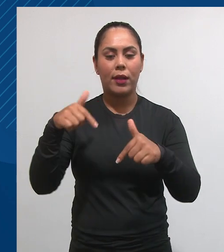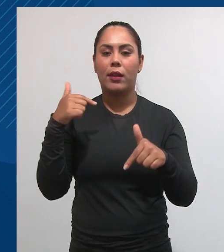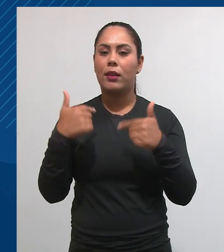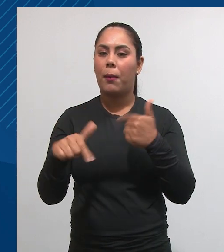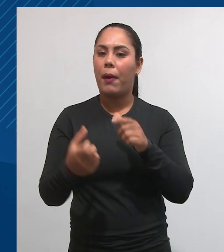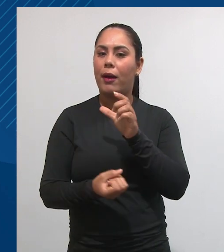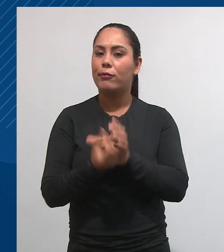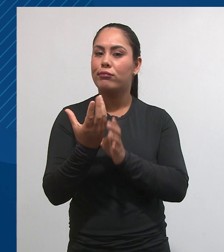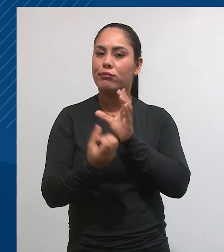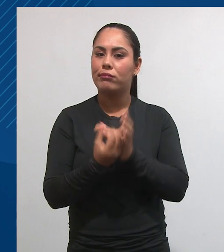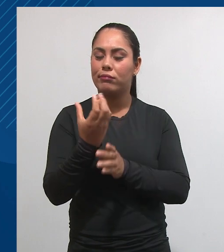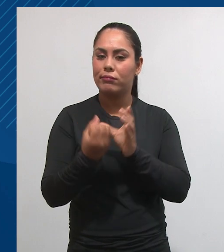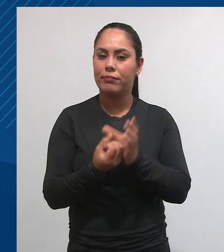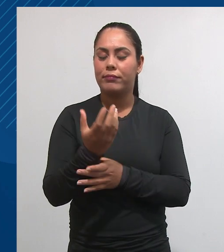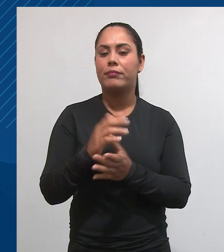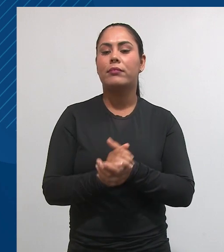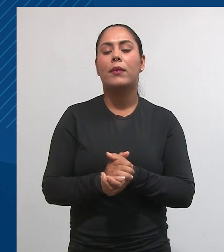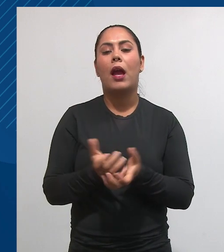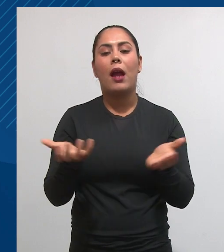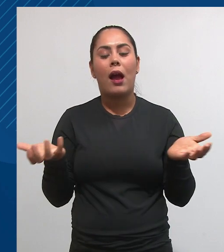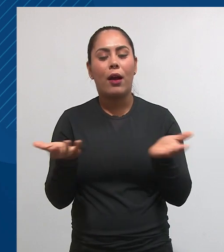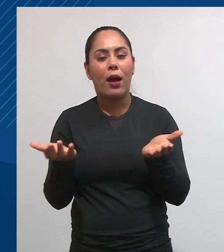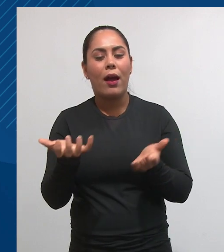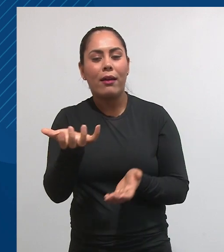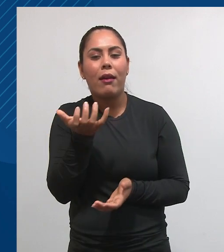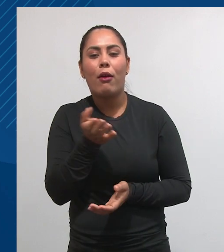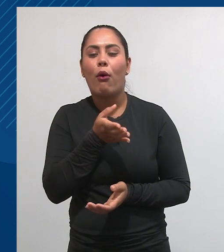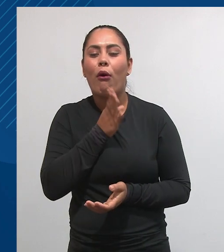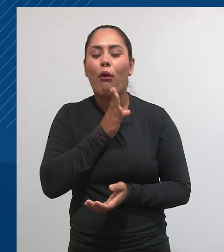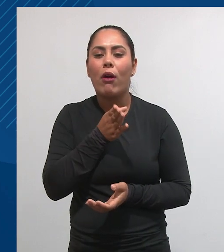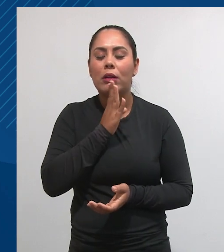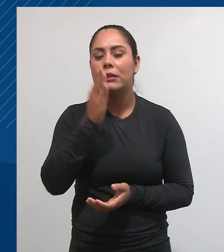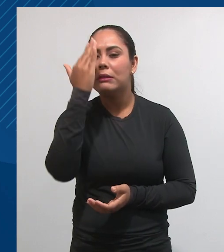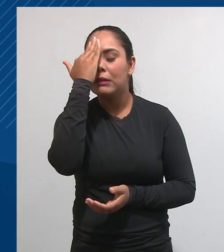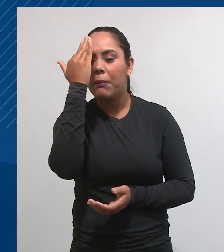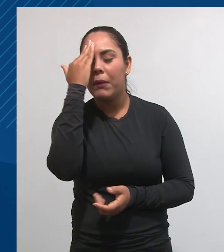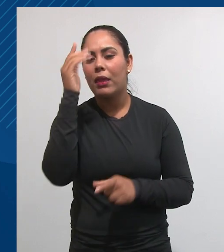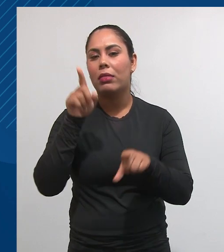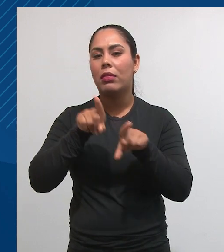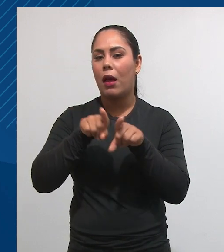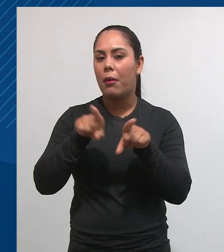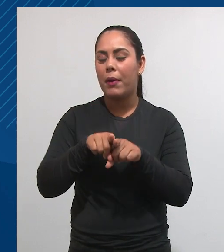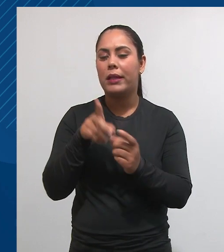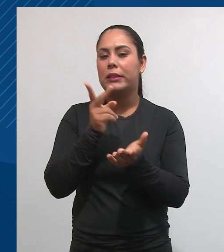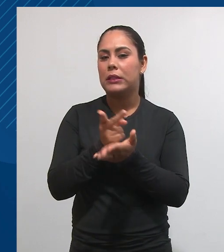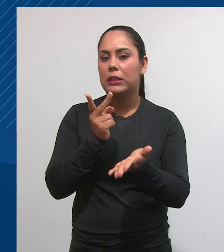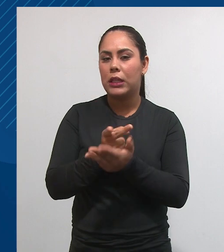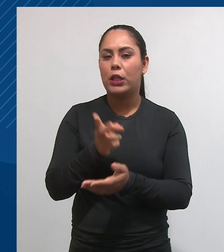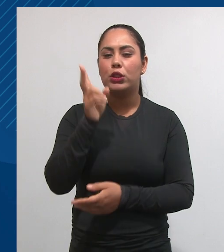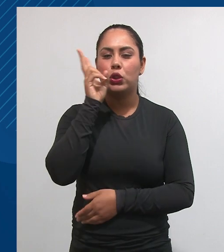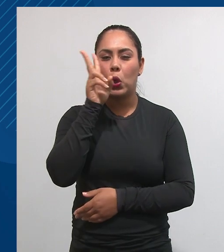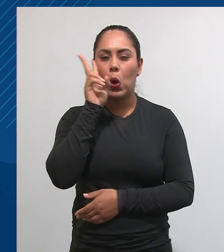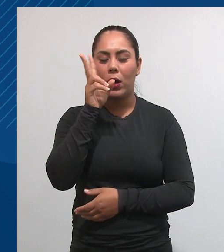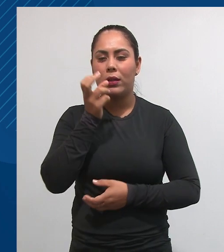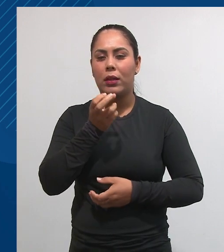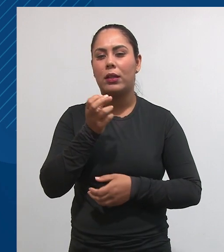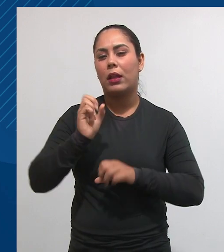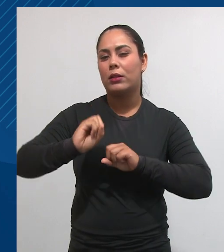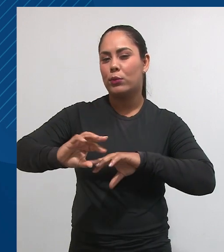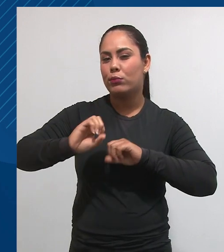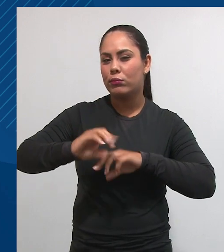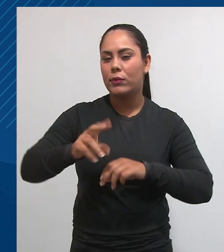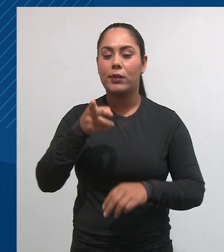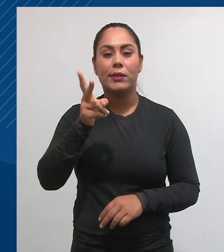suas produções. A gente quer conhecer e saber, né? Porque geralmente quando a gente fala em história da educação, a